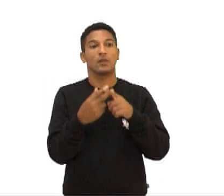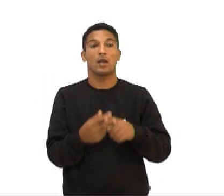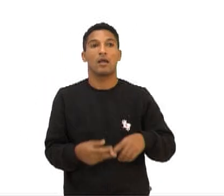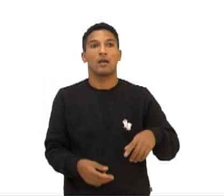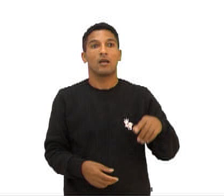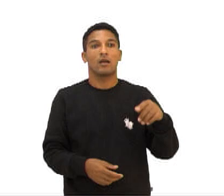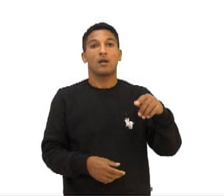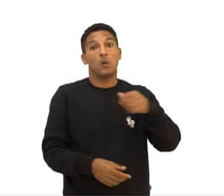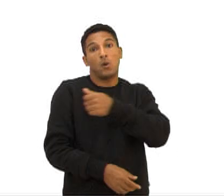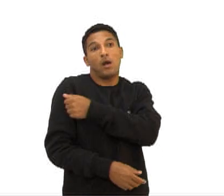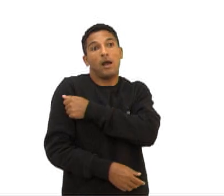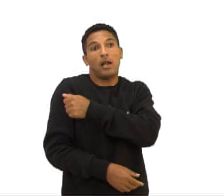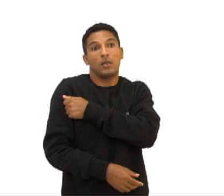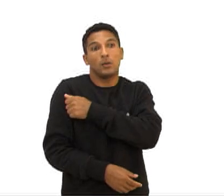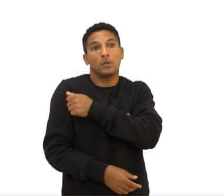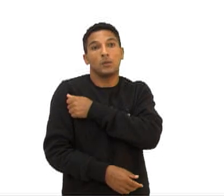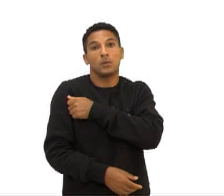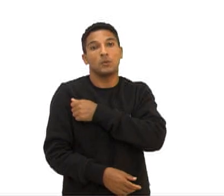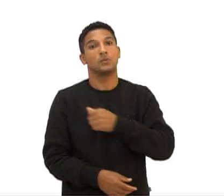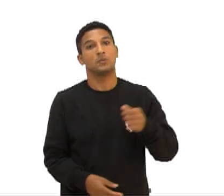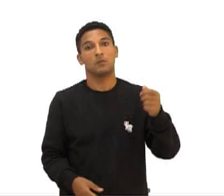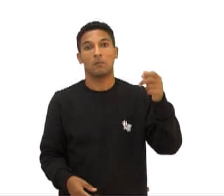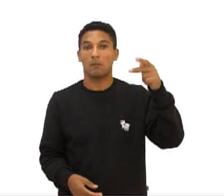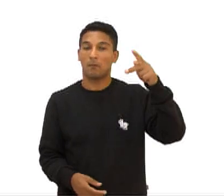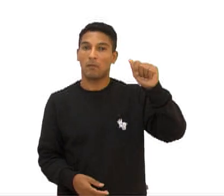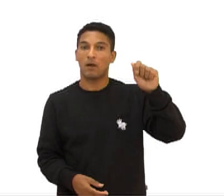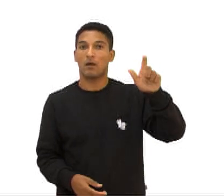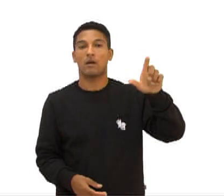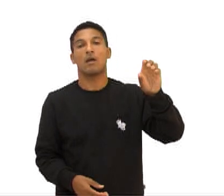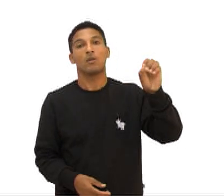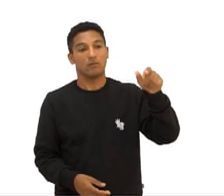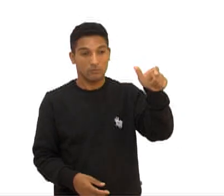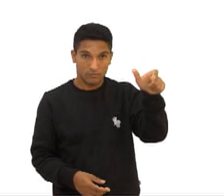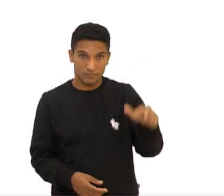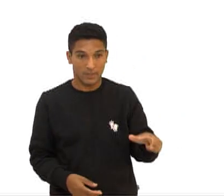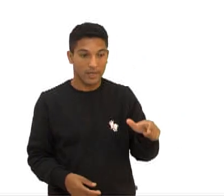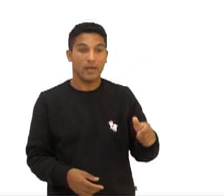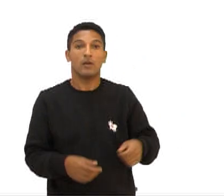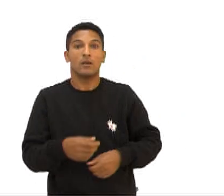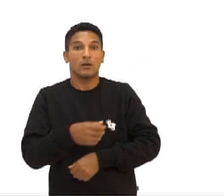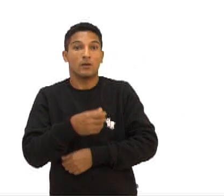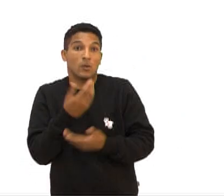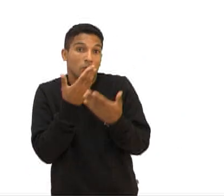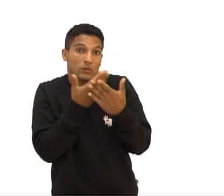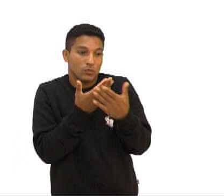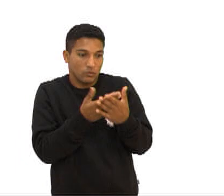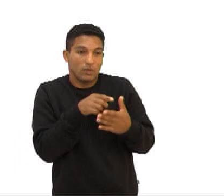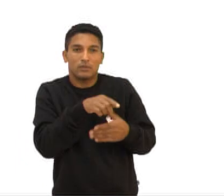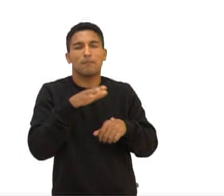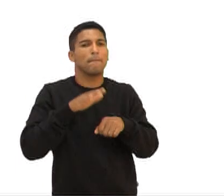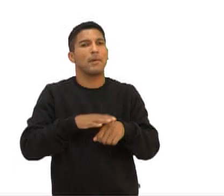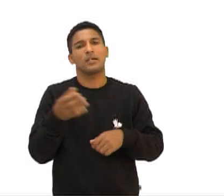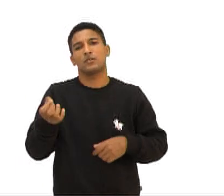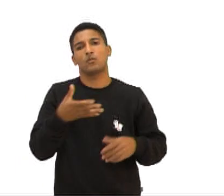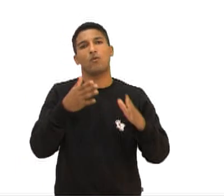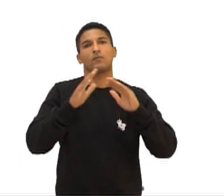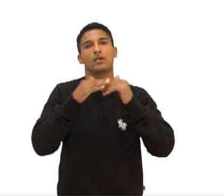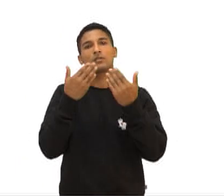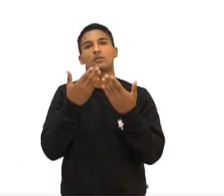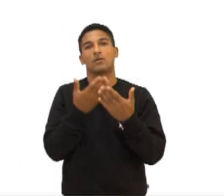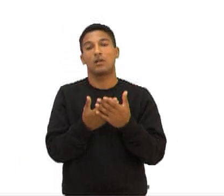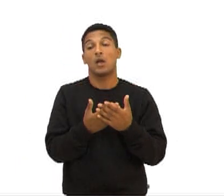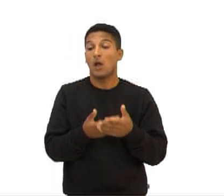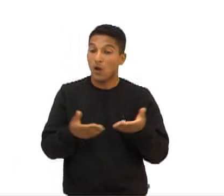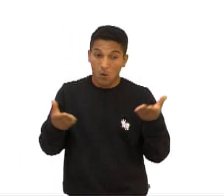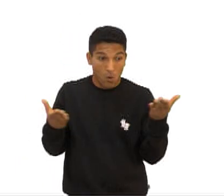é o estudante mais novo da escola, não veio à aula hoje, né? Então, eu que li errado ali, pessoal,